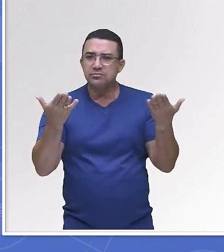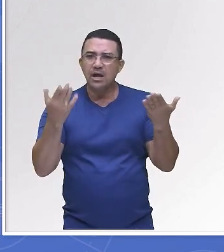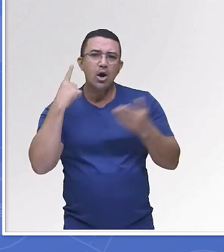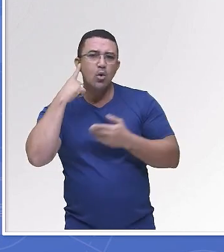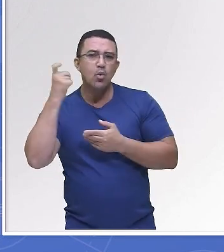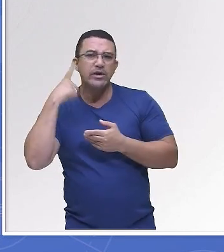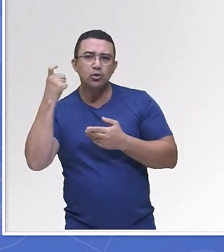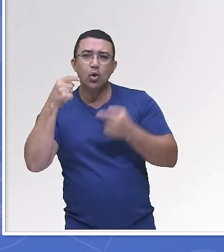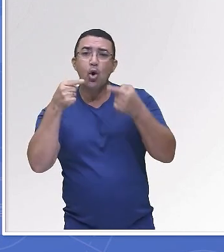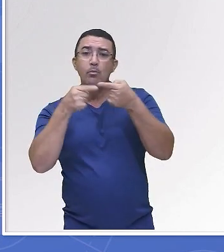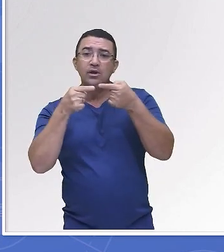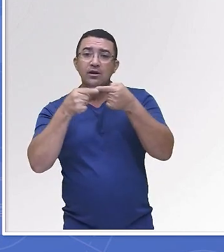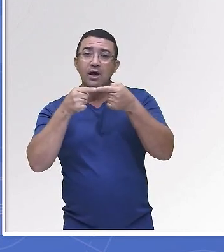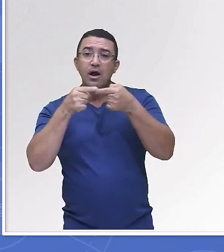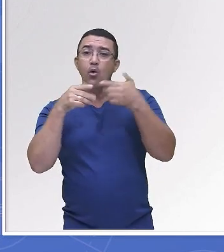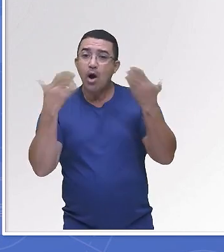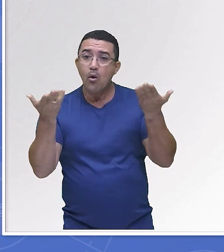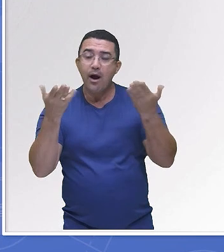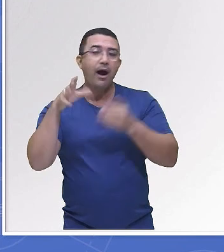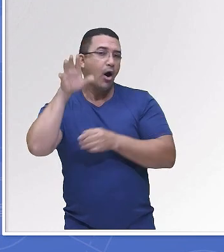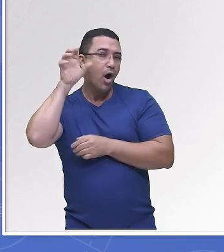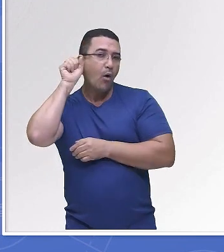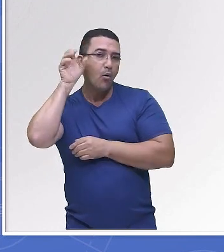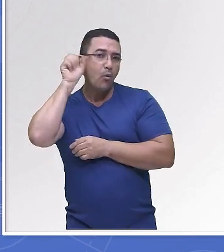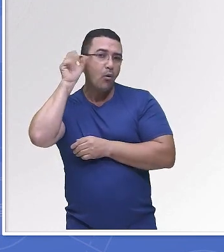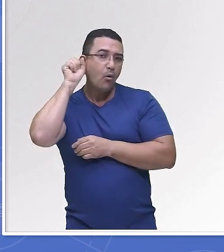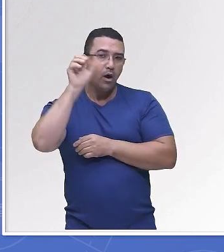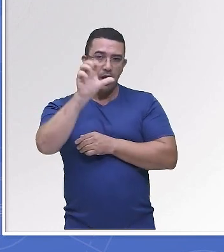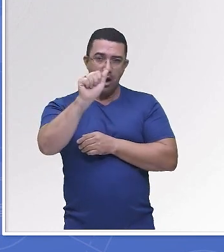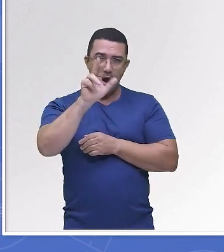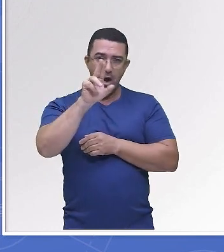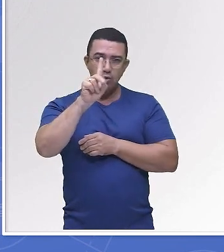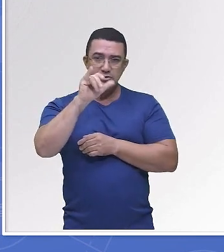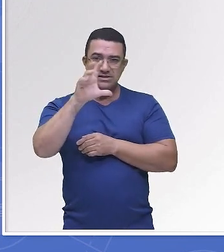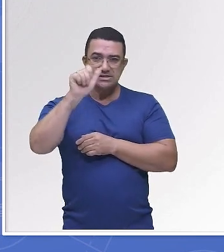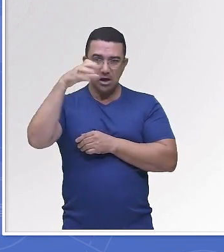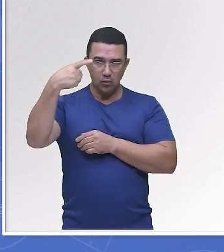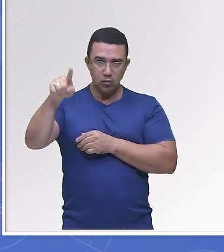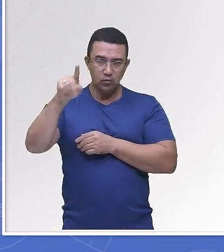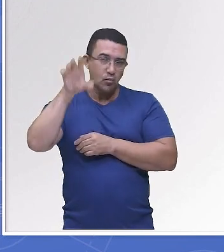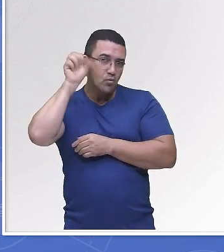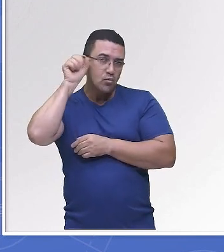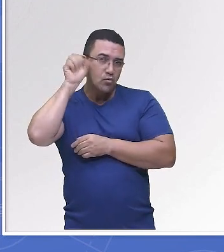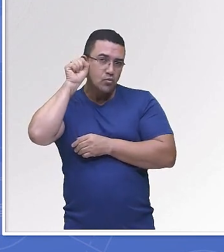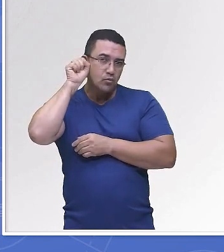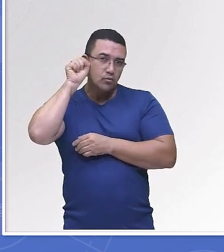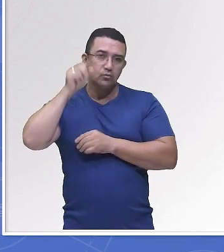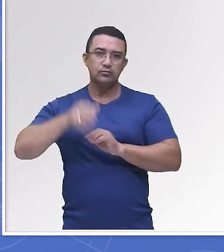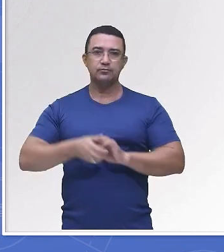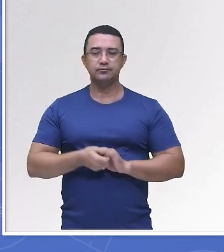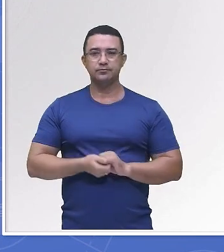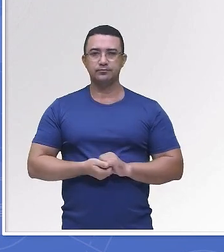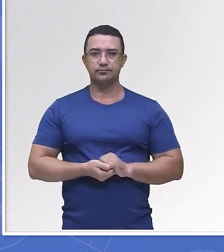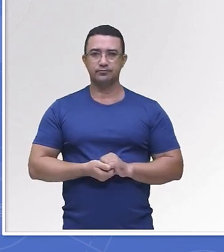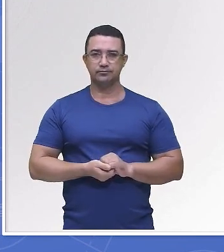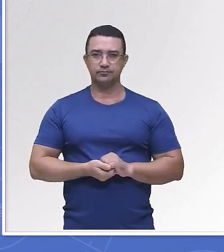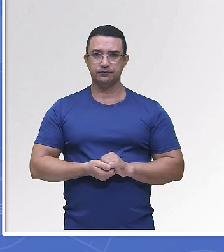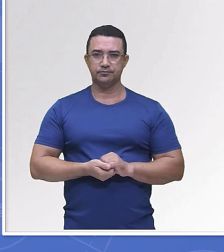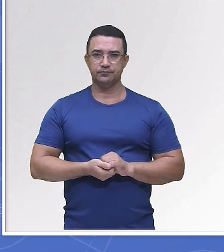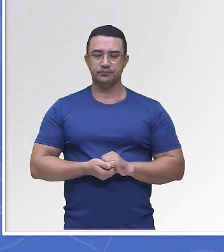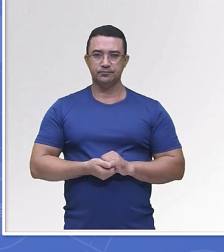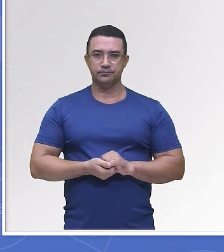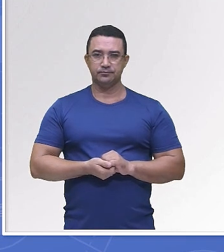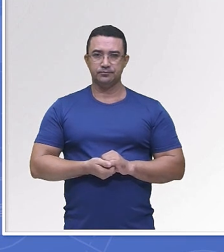aqui? A audição. Opa, deixa eu desfazer aqui. A audição.